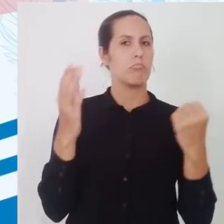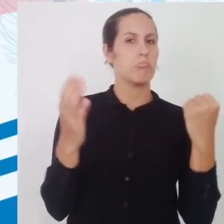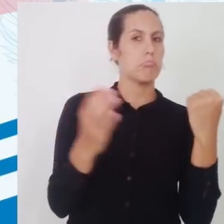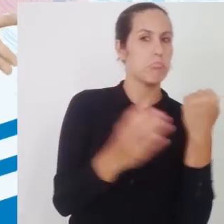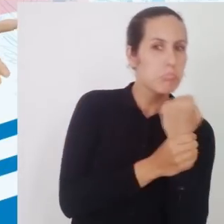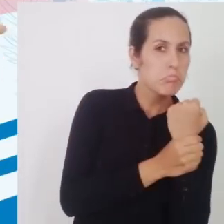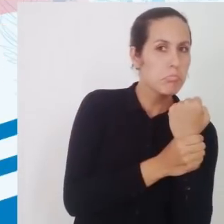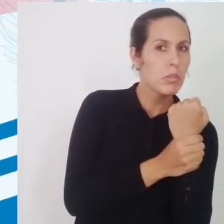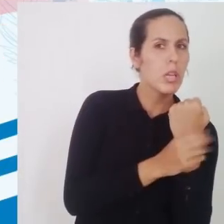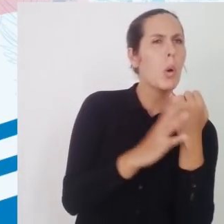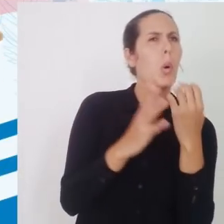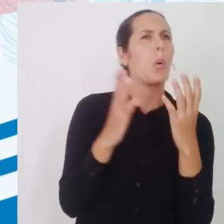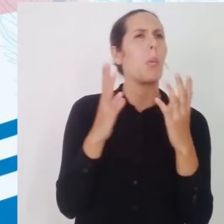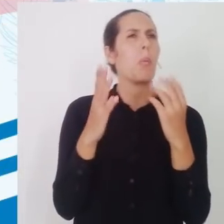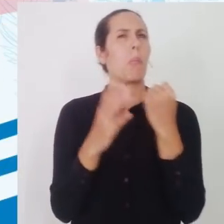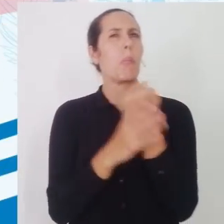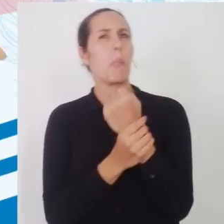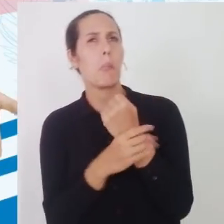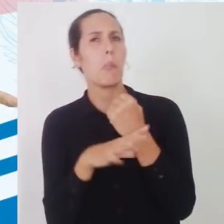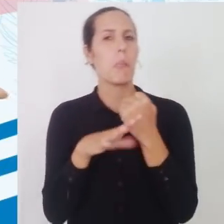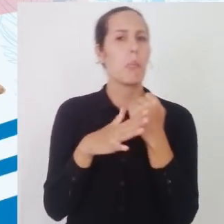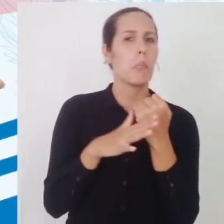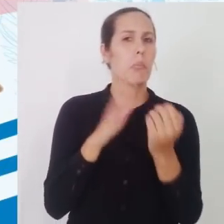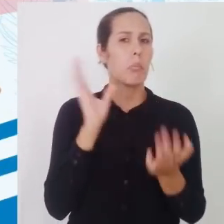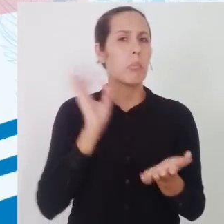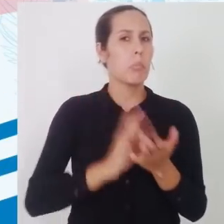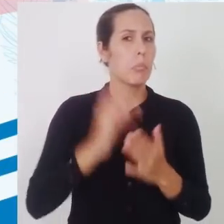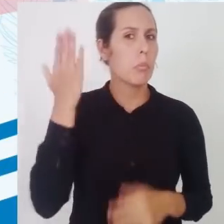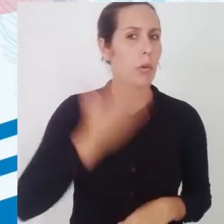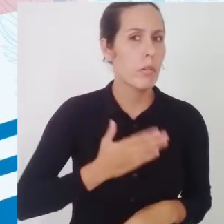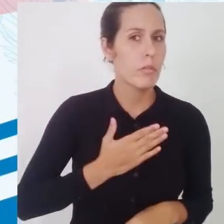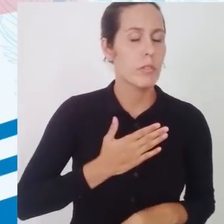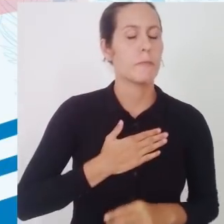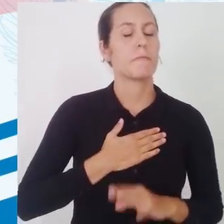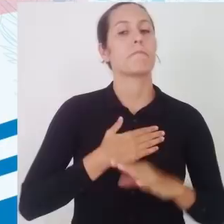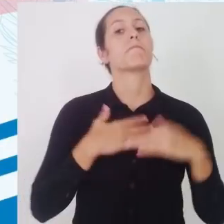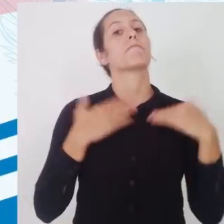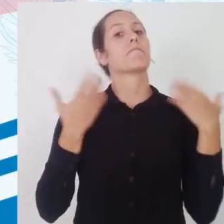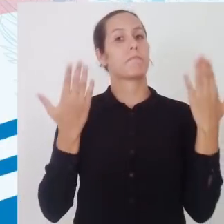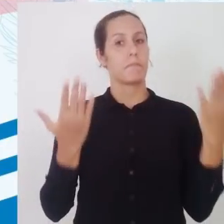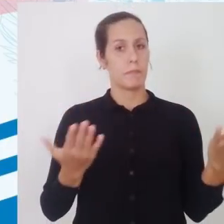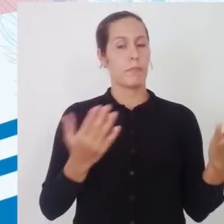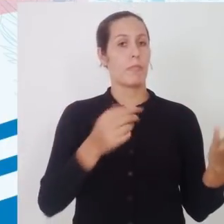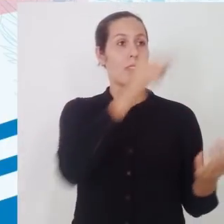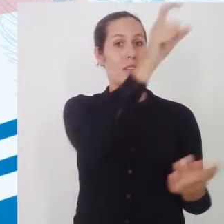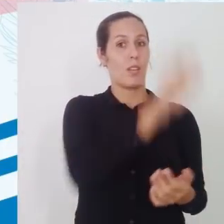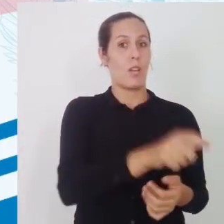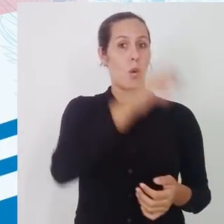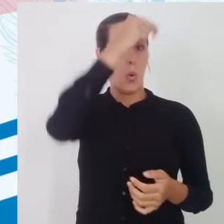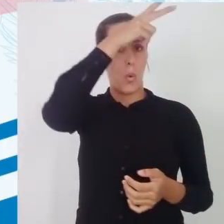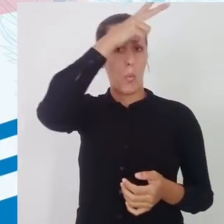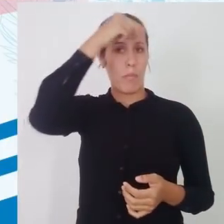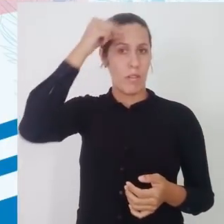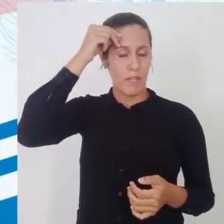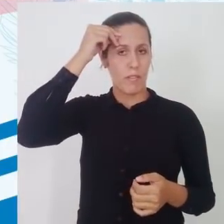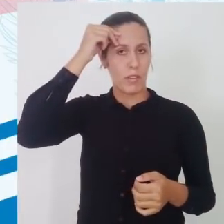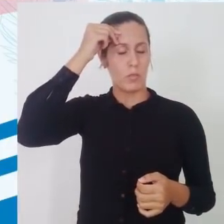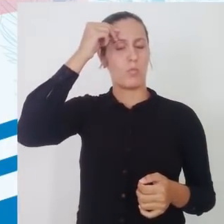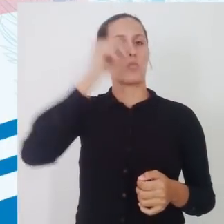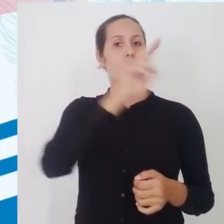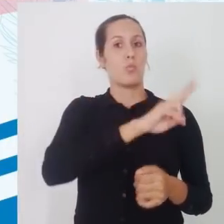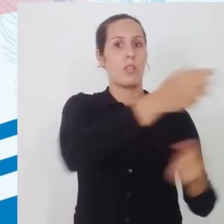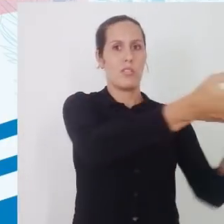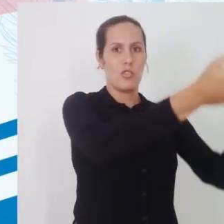fato? Ora, usar o discurso do próprio prefeito dá uma credibilidade muito maior. Faz com que a